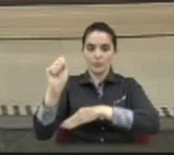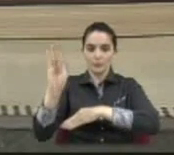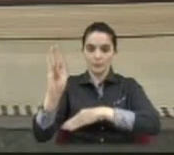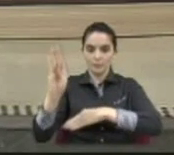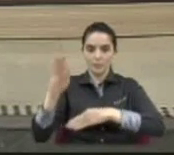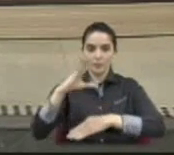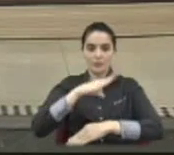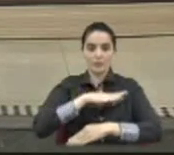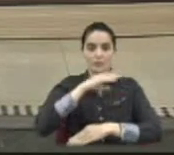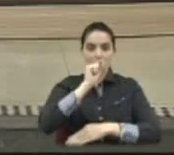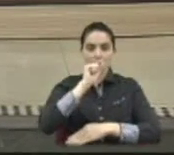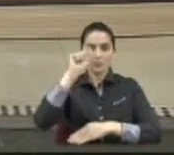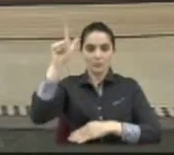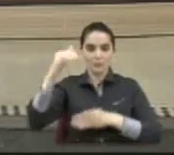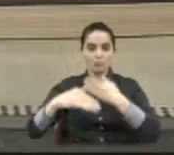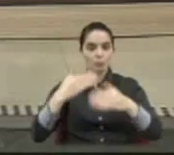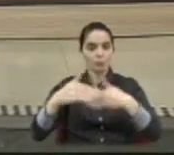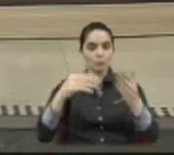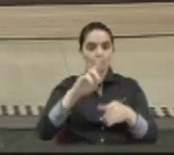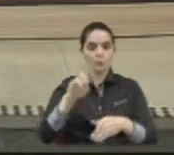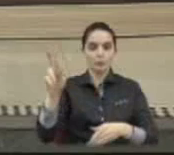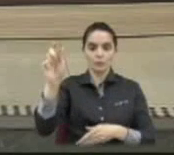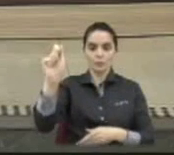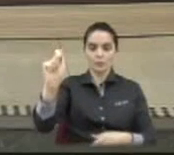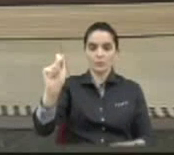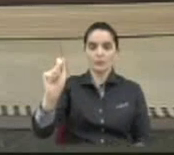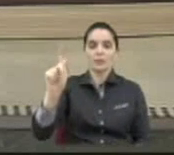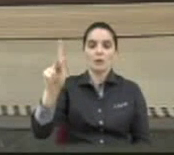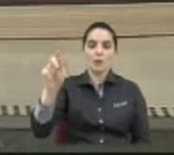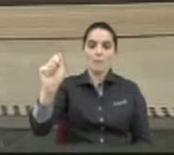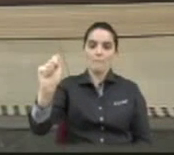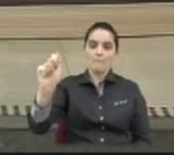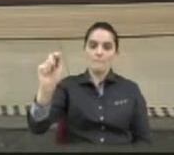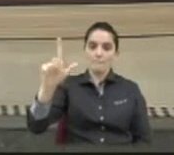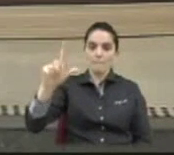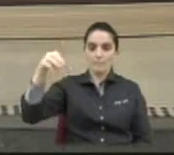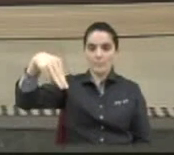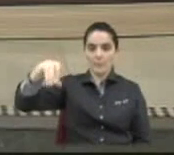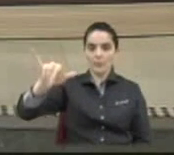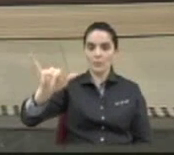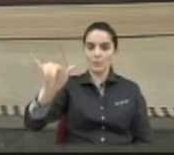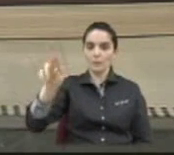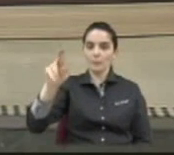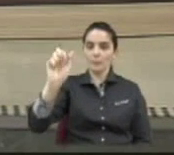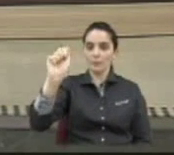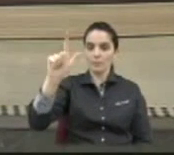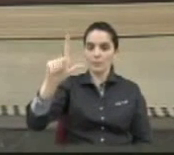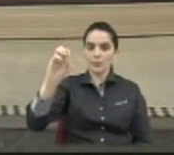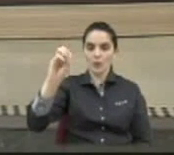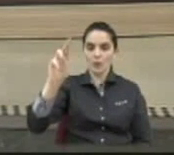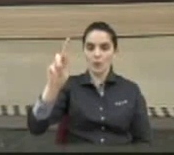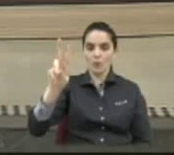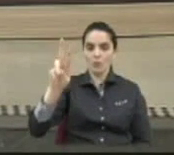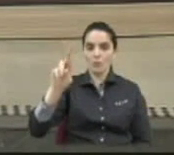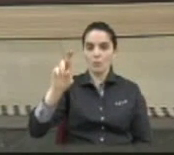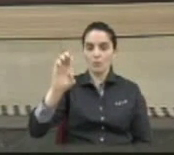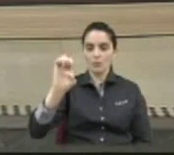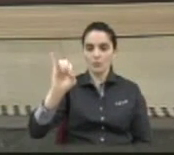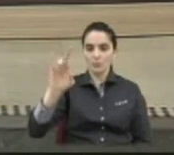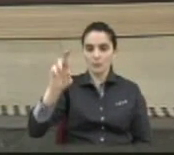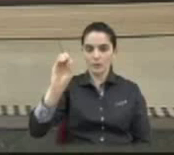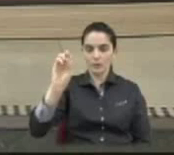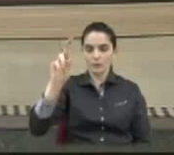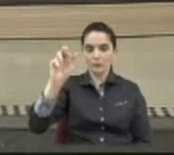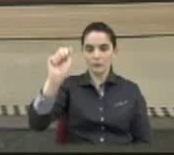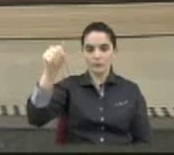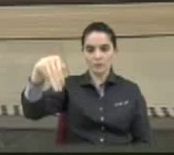de Palmira Loureiro Ramos, Avenida 1, AB do Jardim Campo Verde, no município